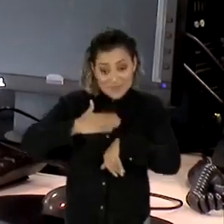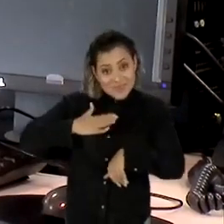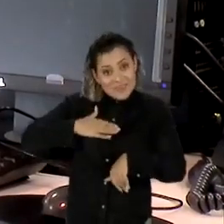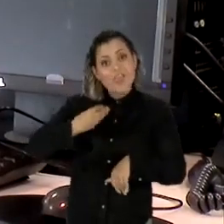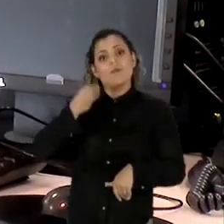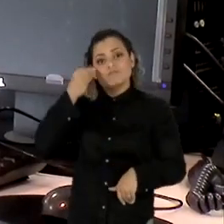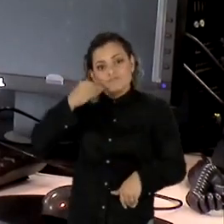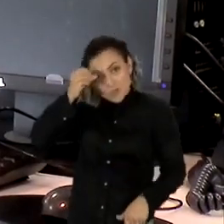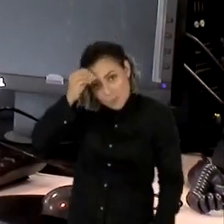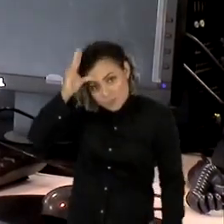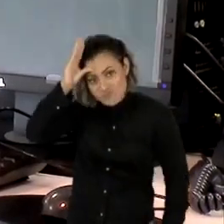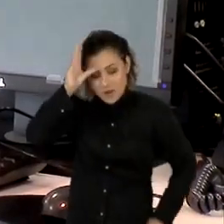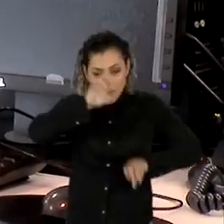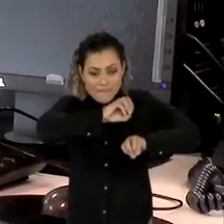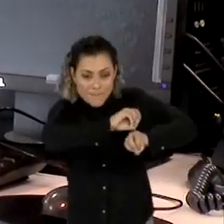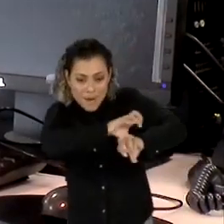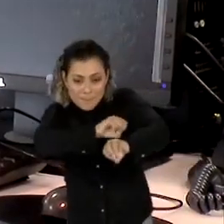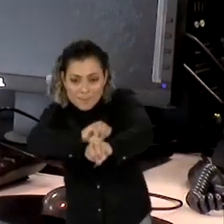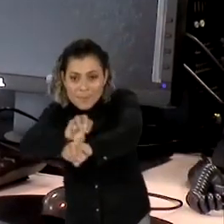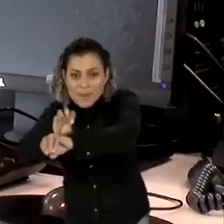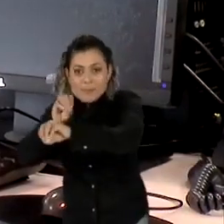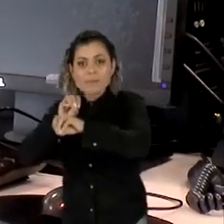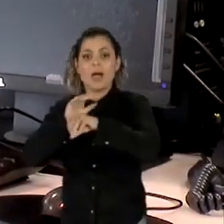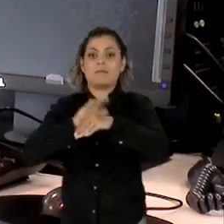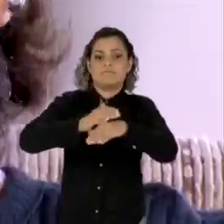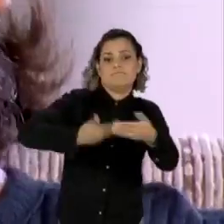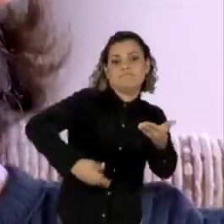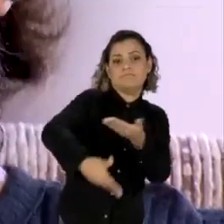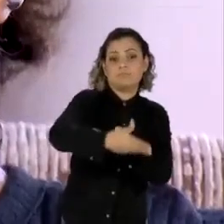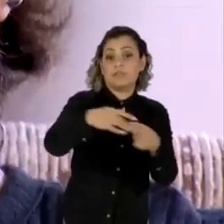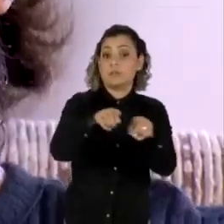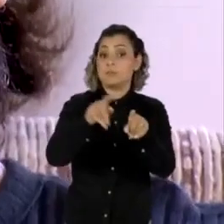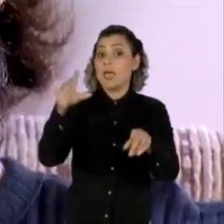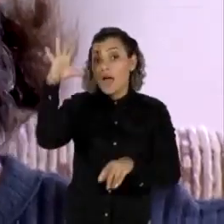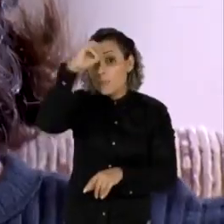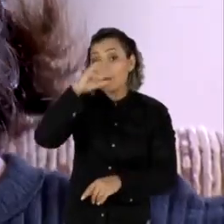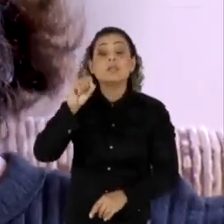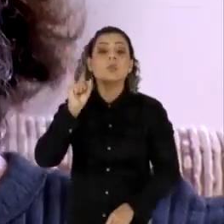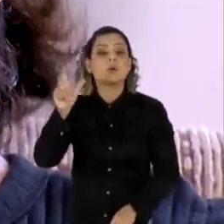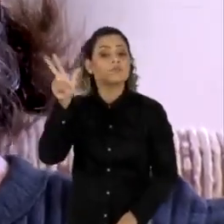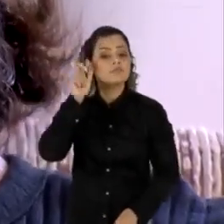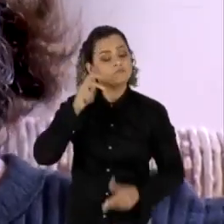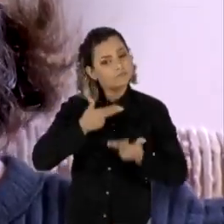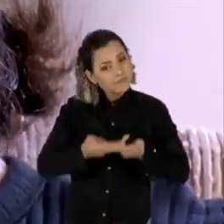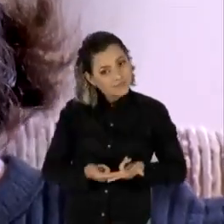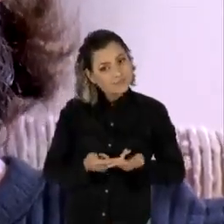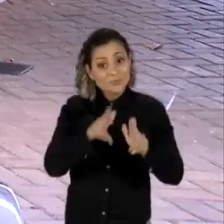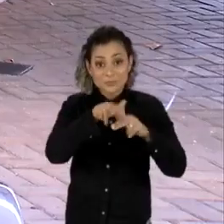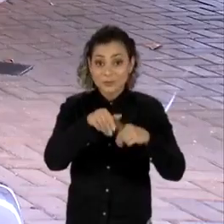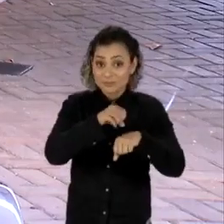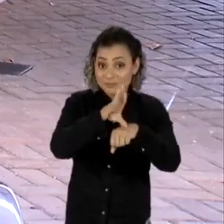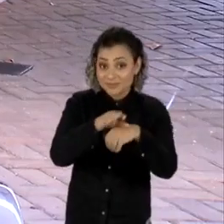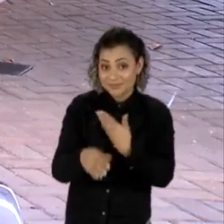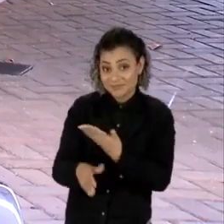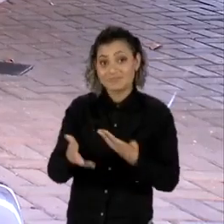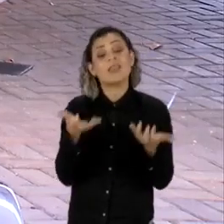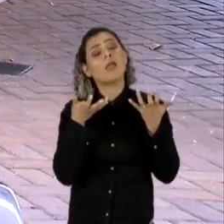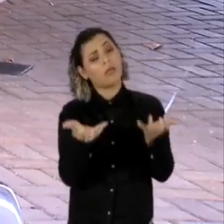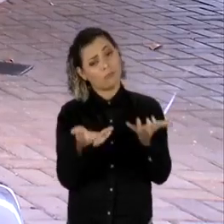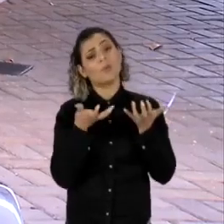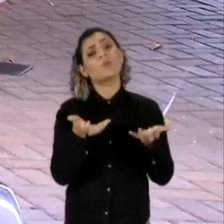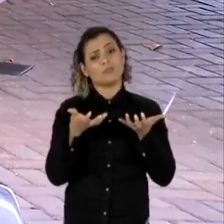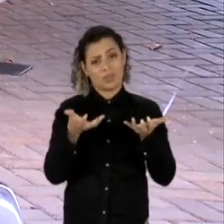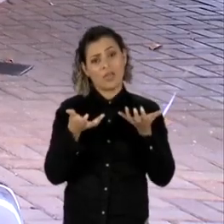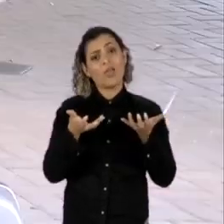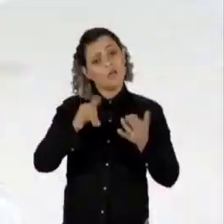ou aprender a ouvir então fica aí o recado das 17 eu quero